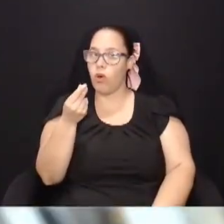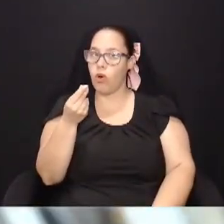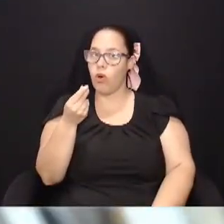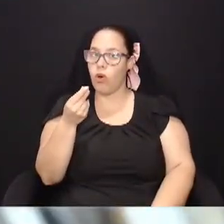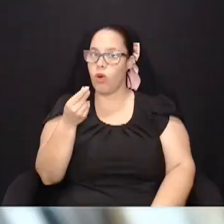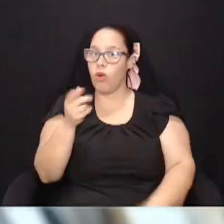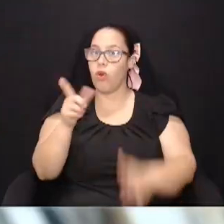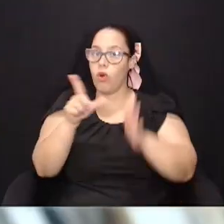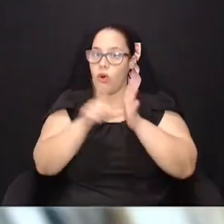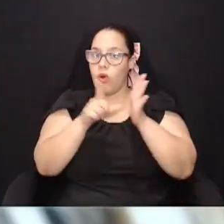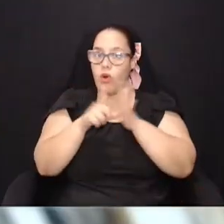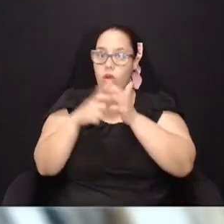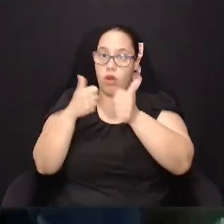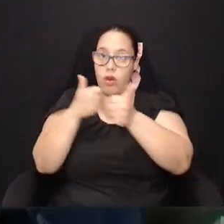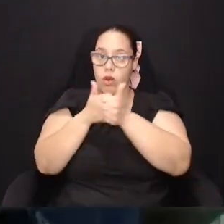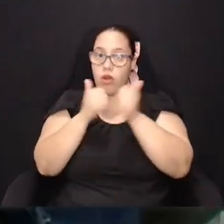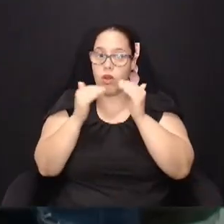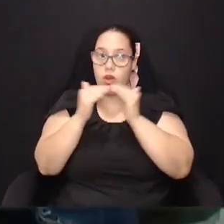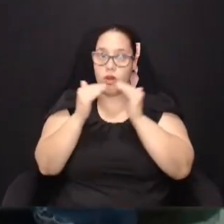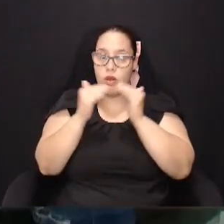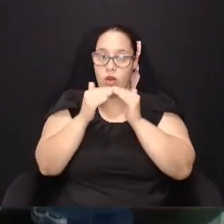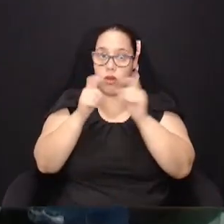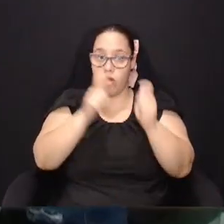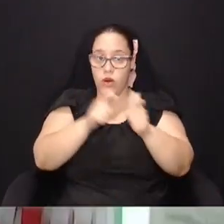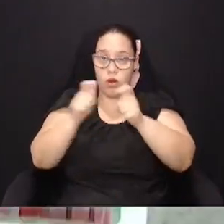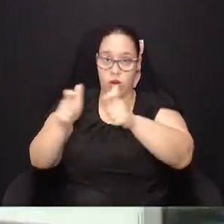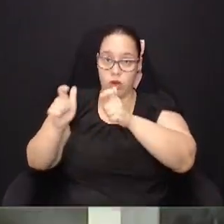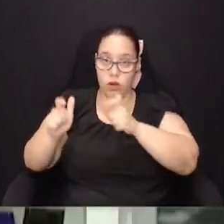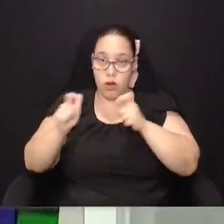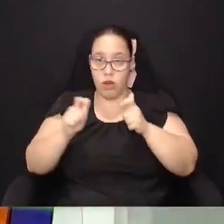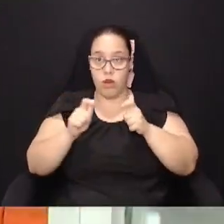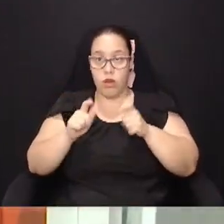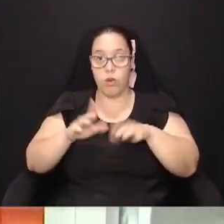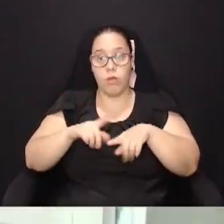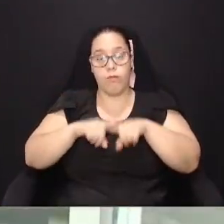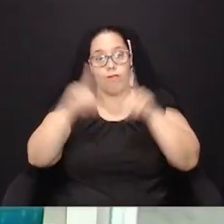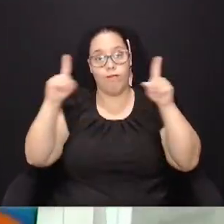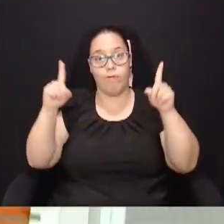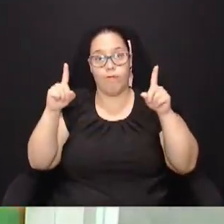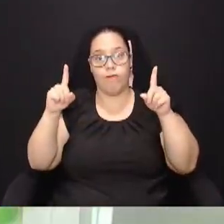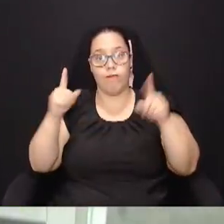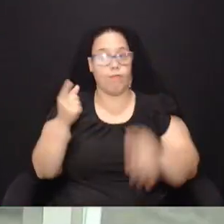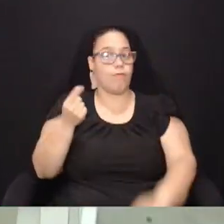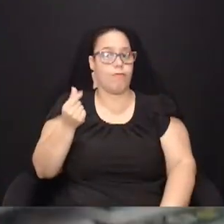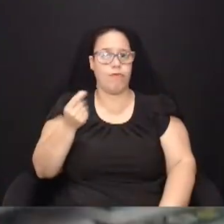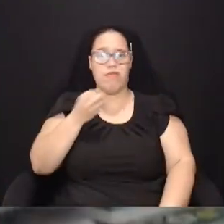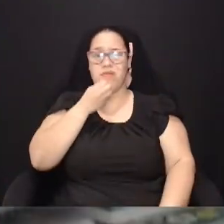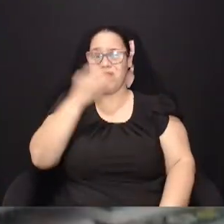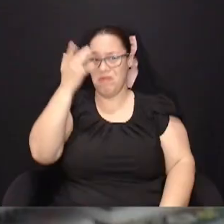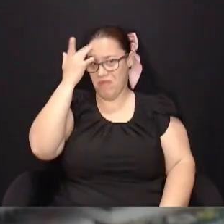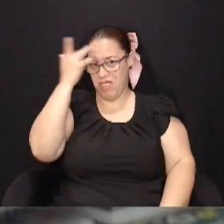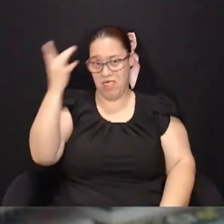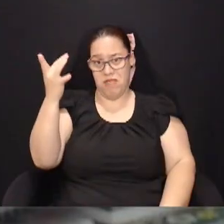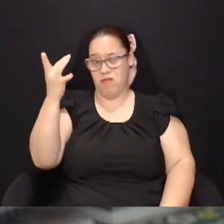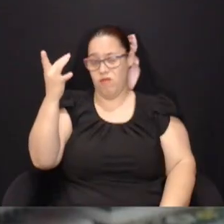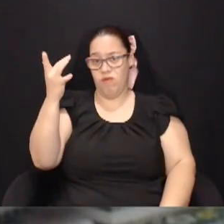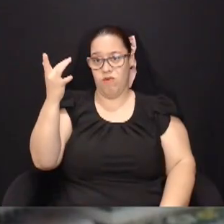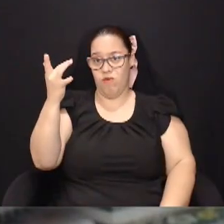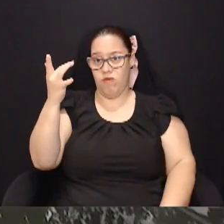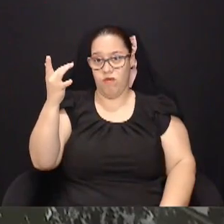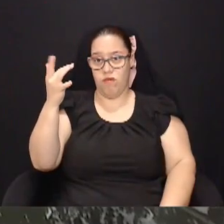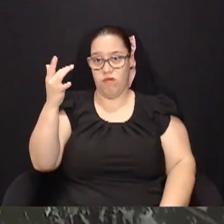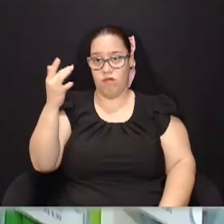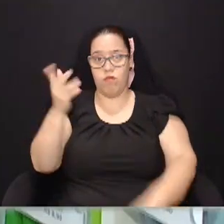próximo de casa, nos comércios locais. No entanto, a situação financeira não está fácil. Então a gente tem que buscar